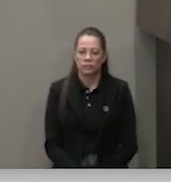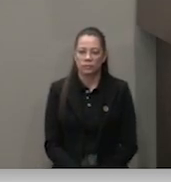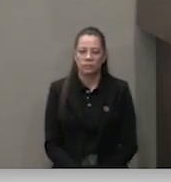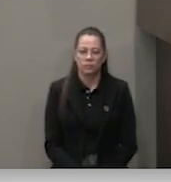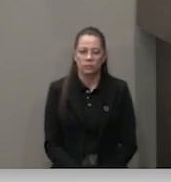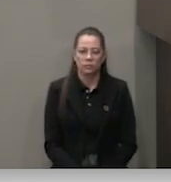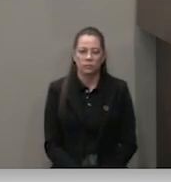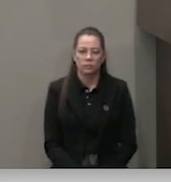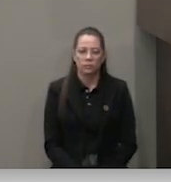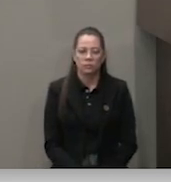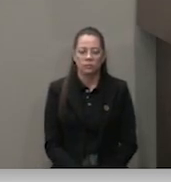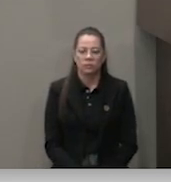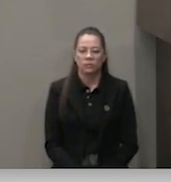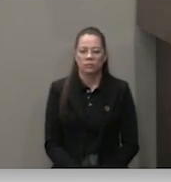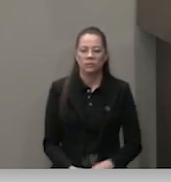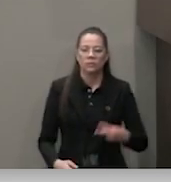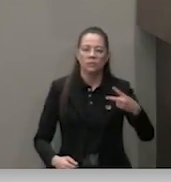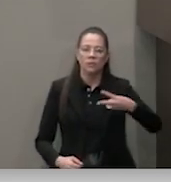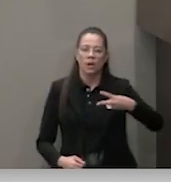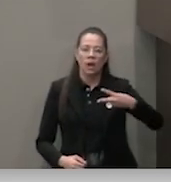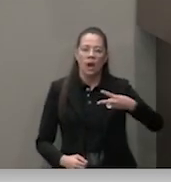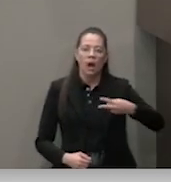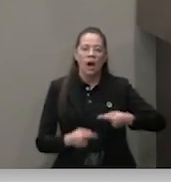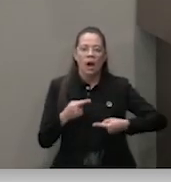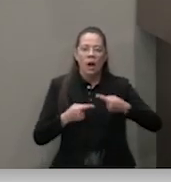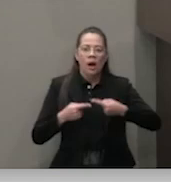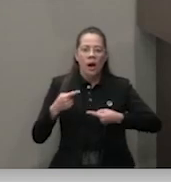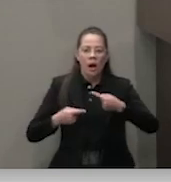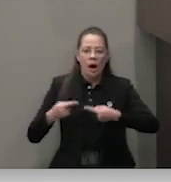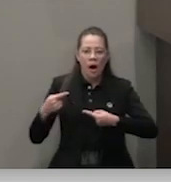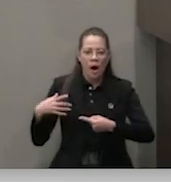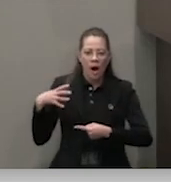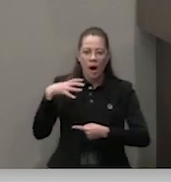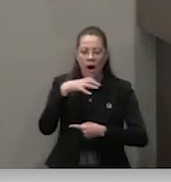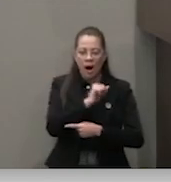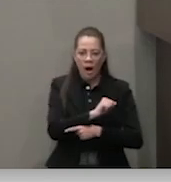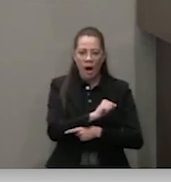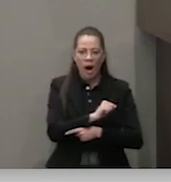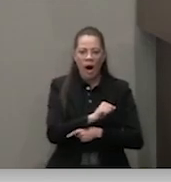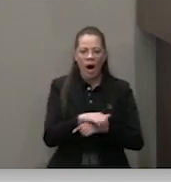FIEB em segunda em segunda discussão